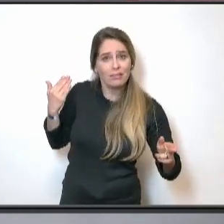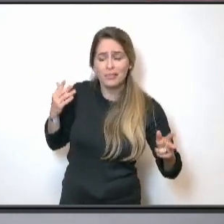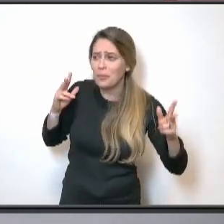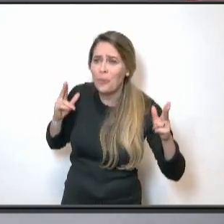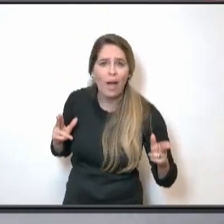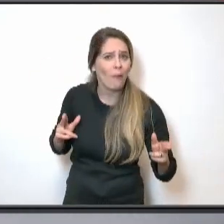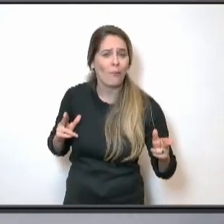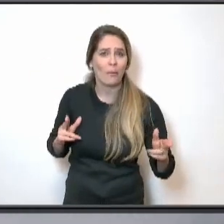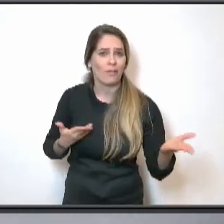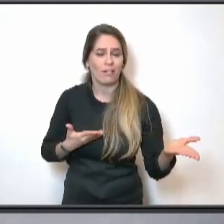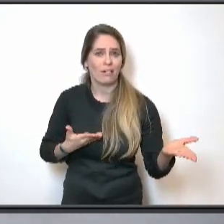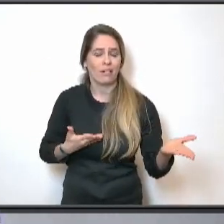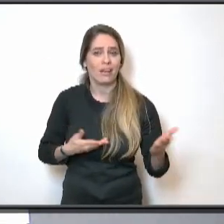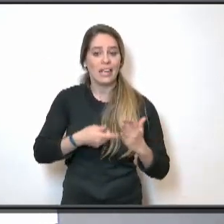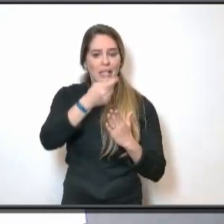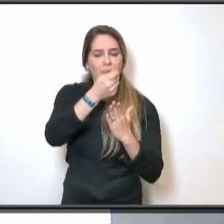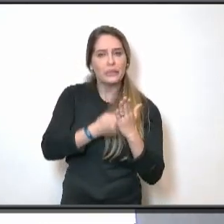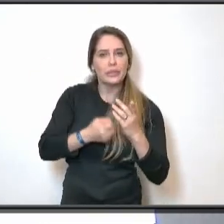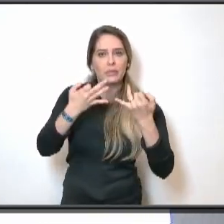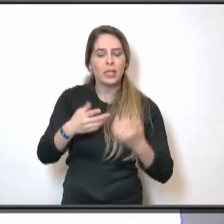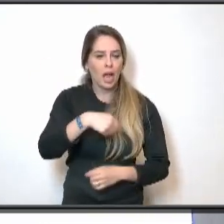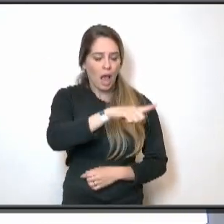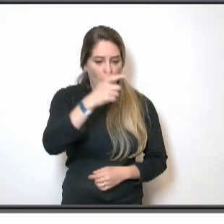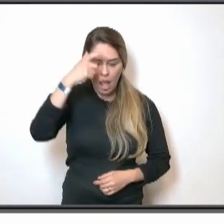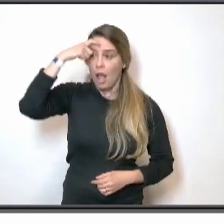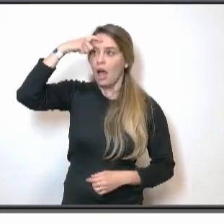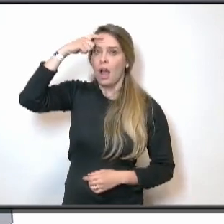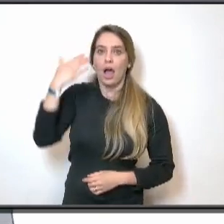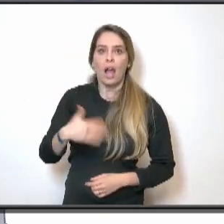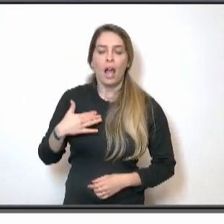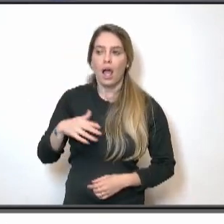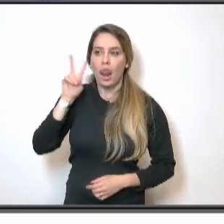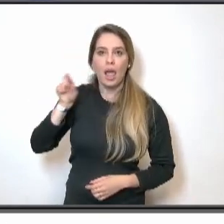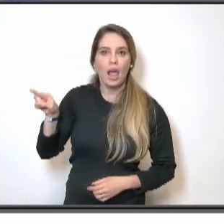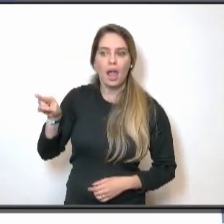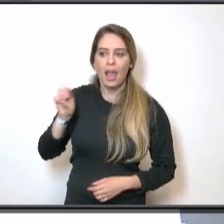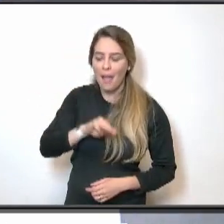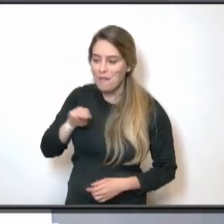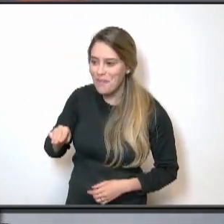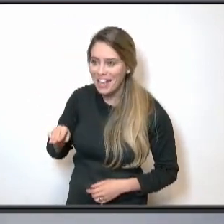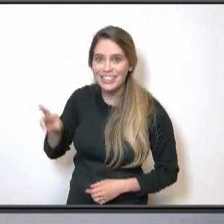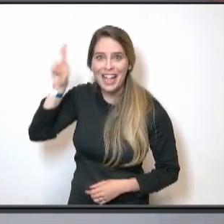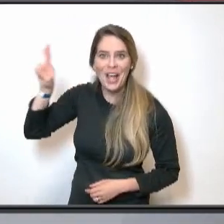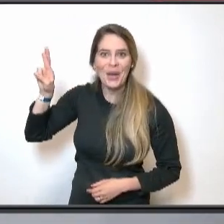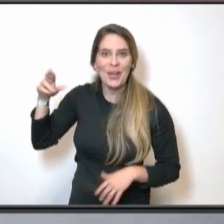E aí o texto diz que eles caem na consciência: é o Mestre, é o Senhor, é o Senhor.